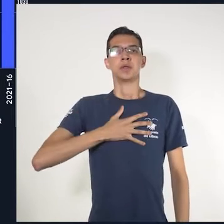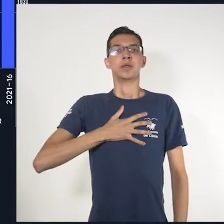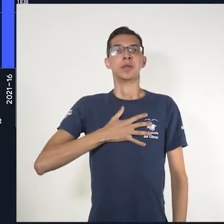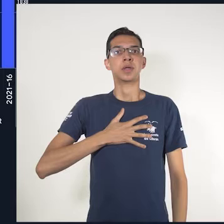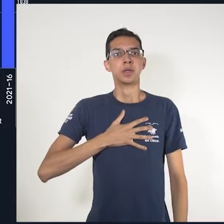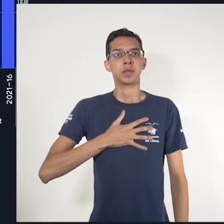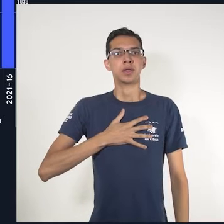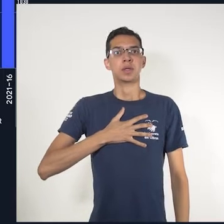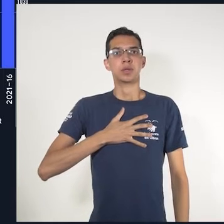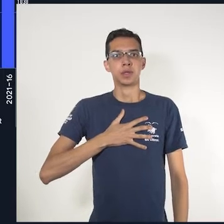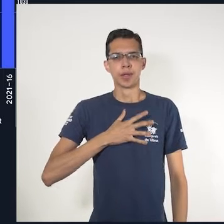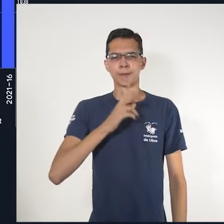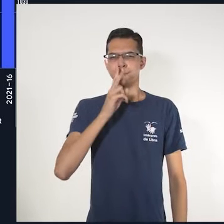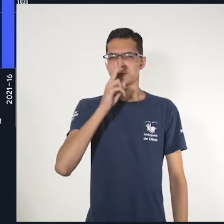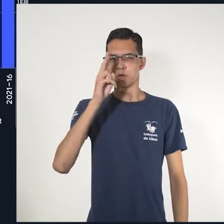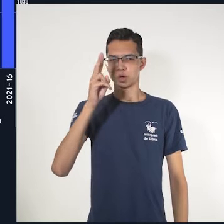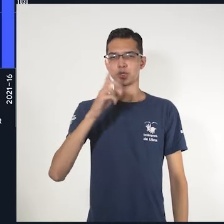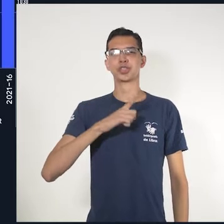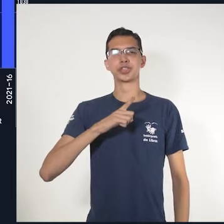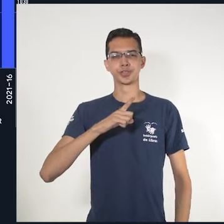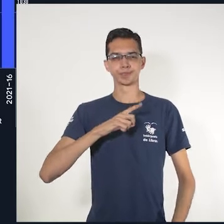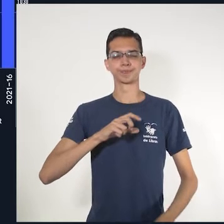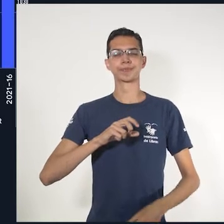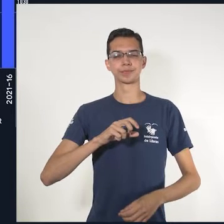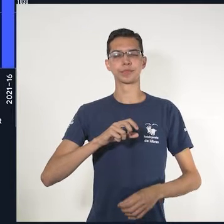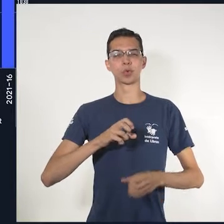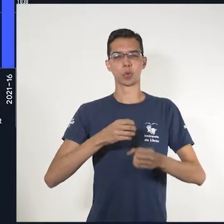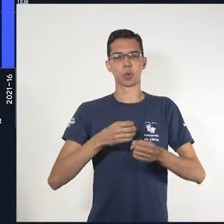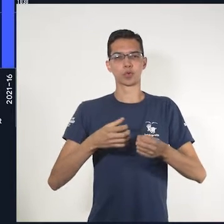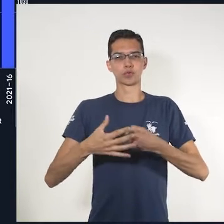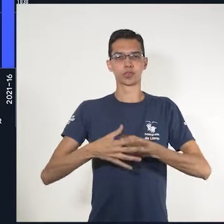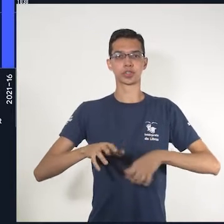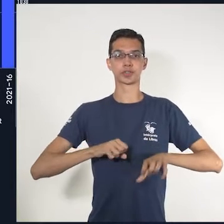confirmados para a Covid-19, requereram,